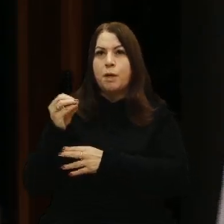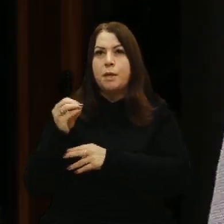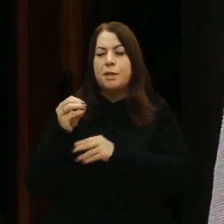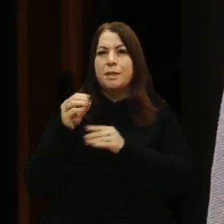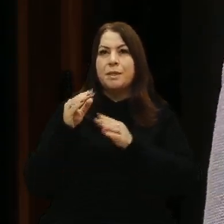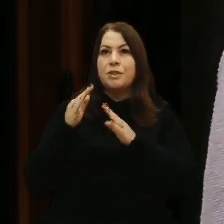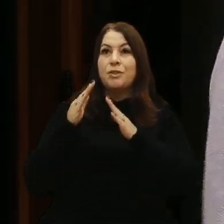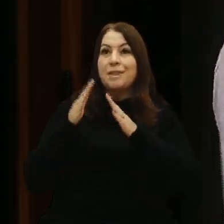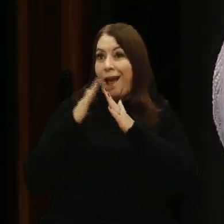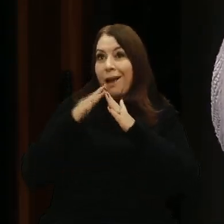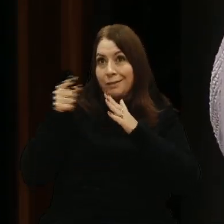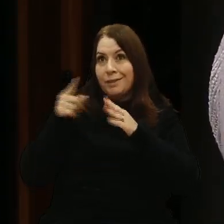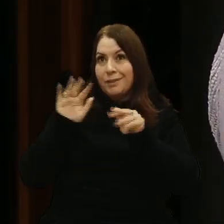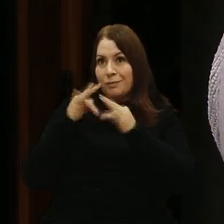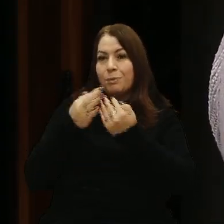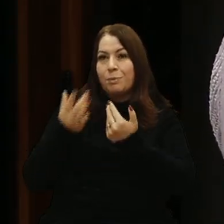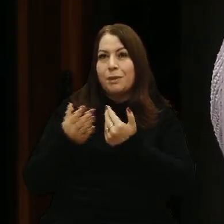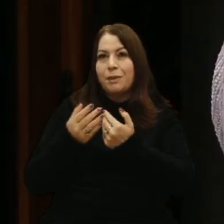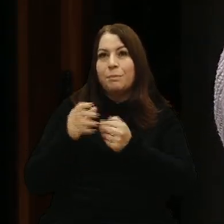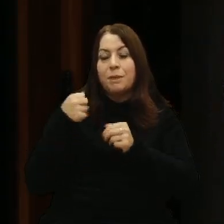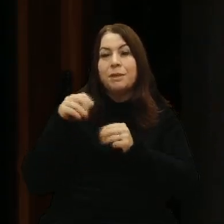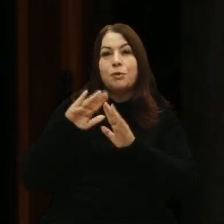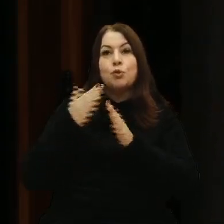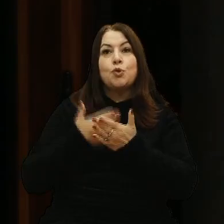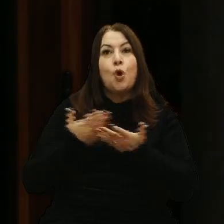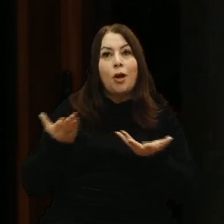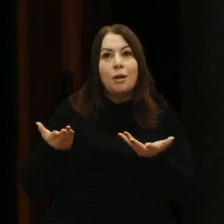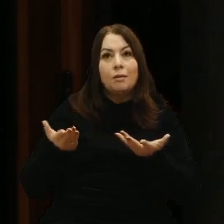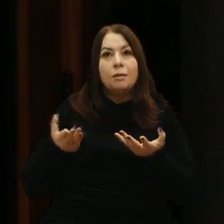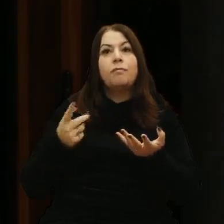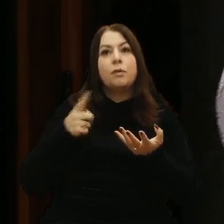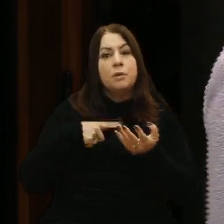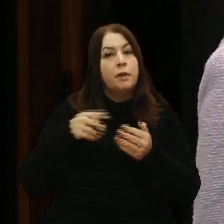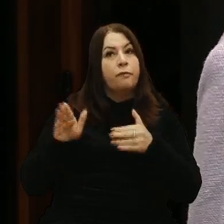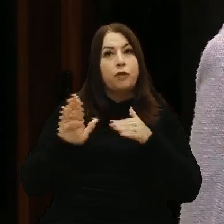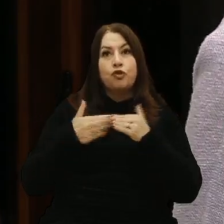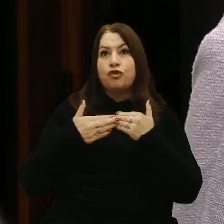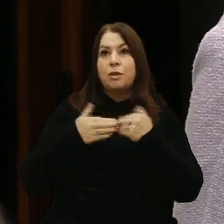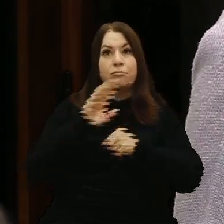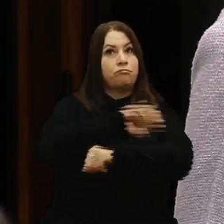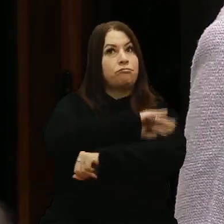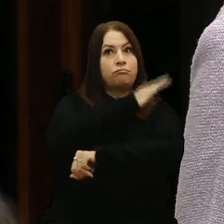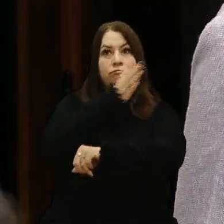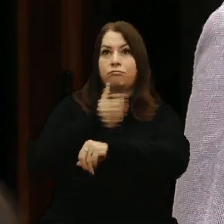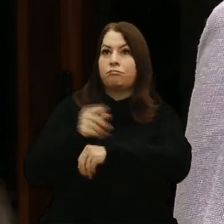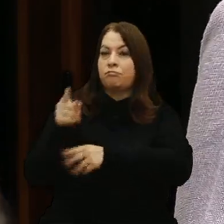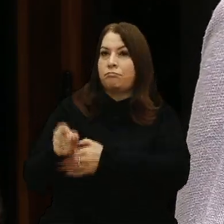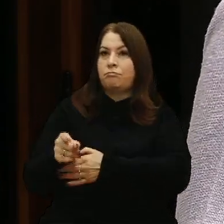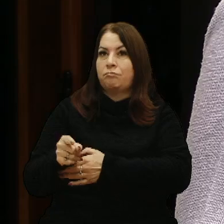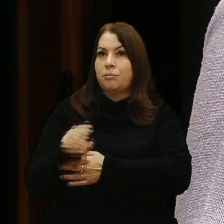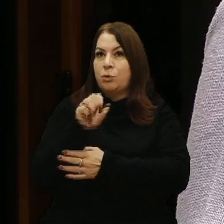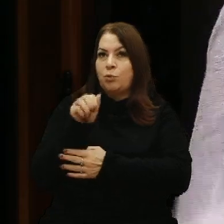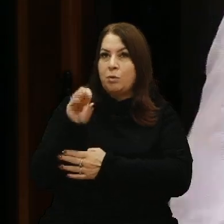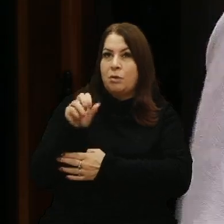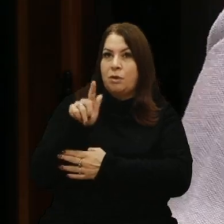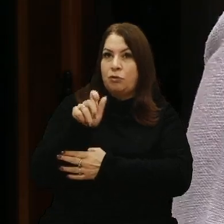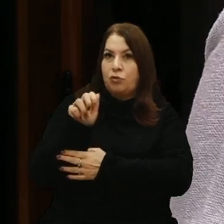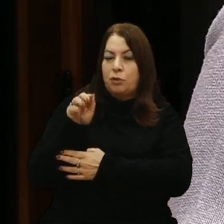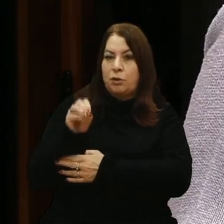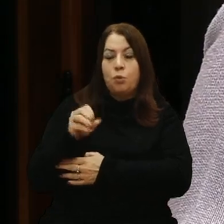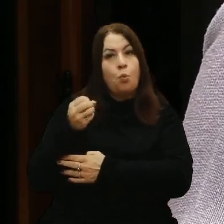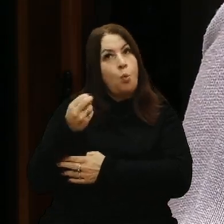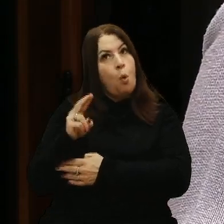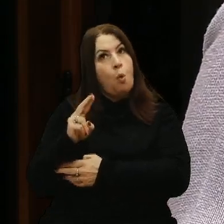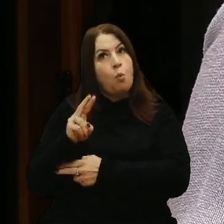são de escola. E aí sabe o que vai acontecer, vereador Iago? Vai ter que fechar o tempo integral no São Genaro, ou vai